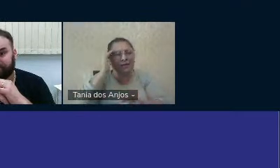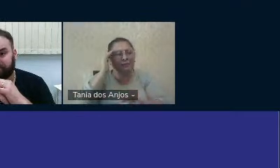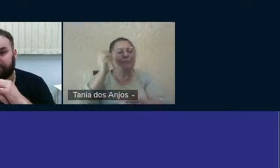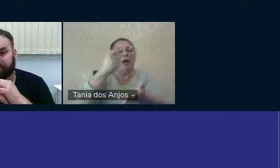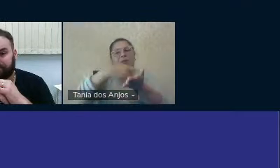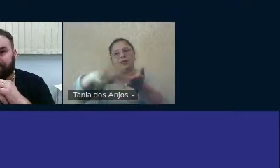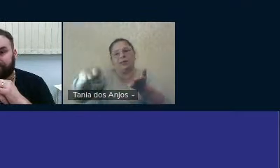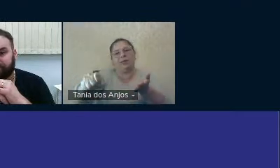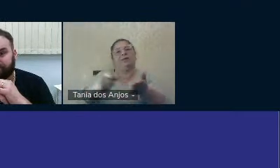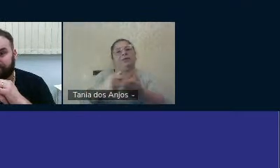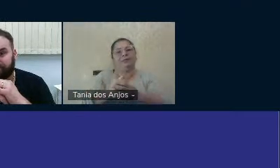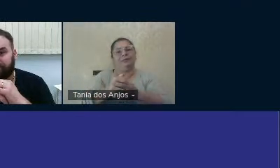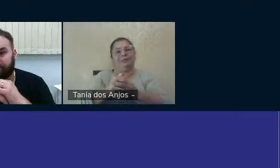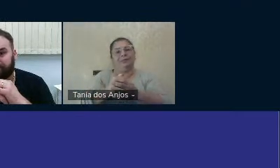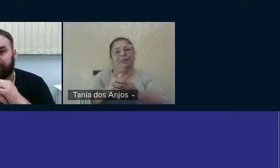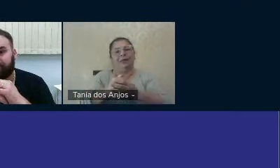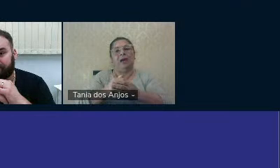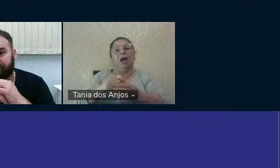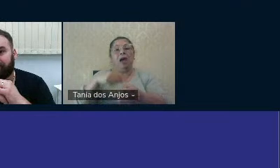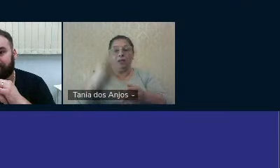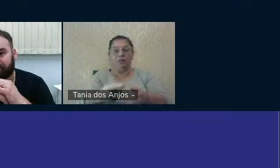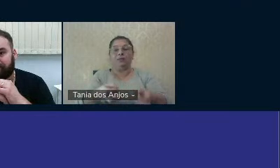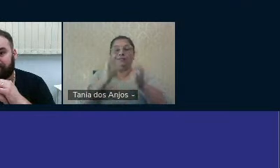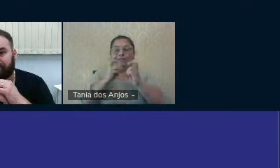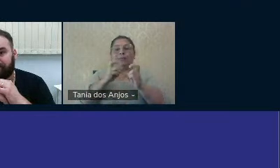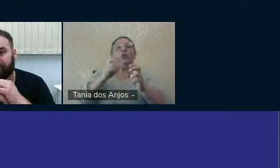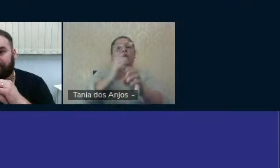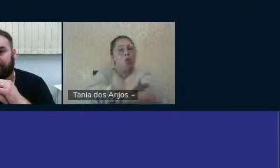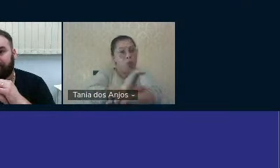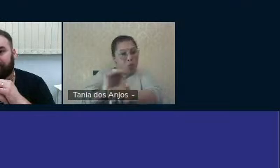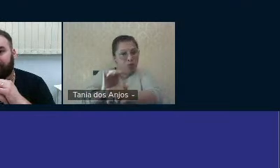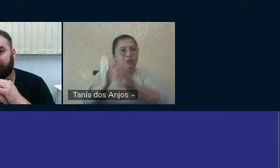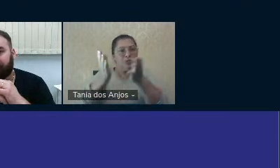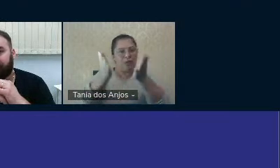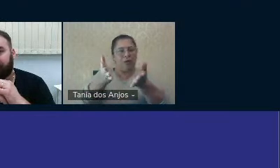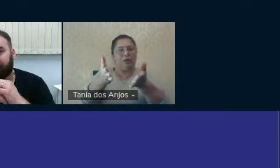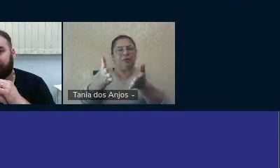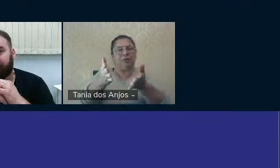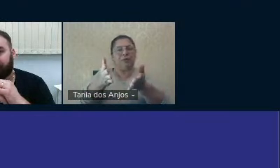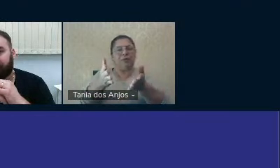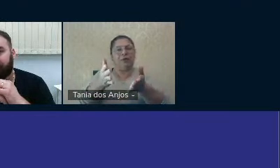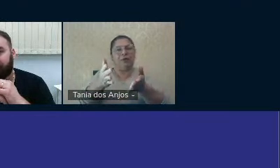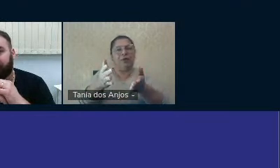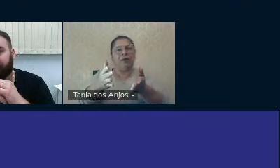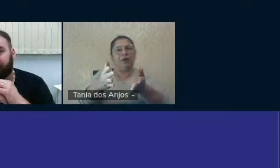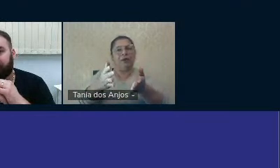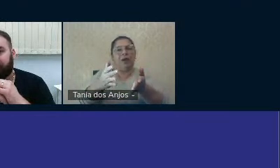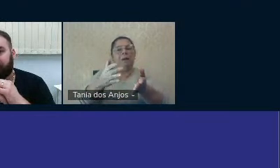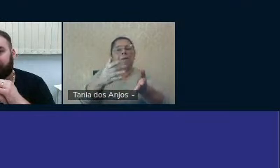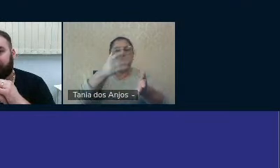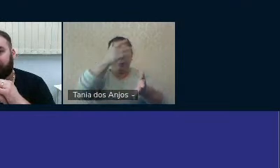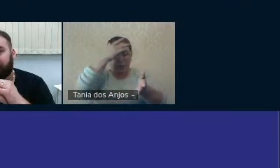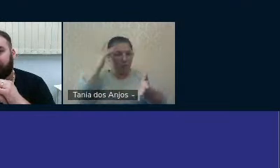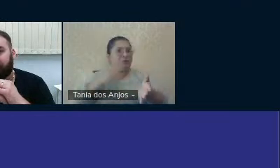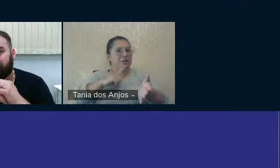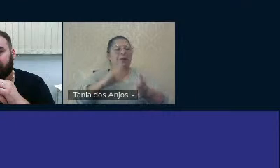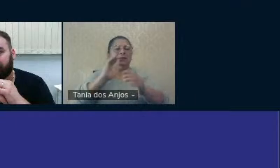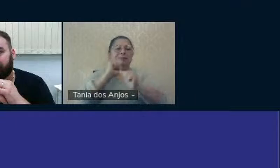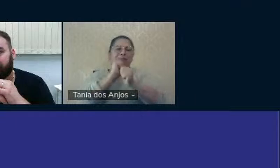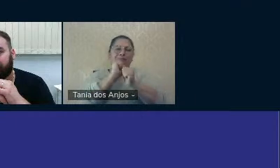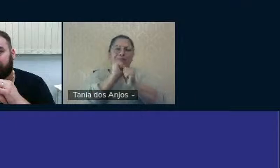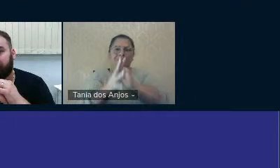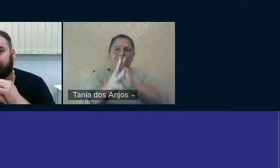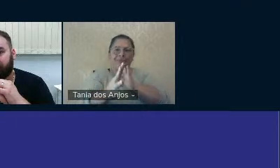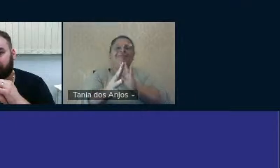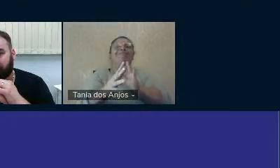escrita, né? É o que a gente vai ver aqui no curso também, que aqueles que têm mais fluência na Libras